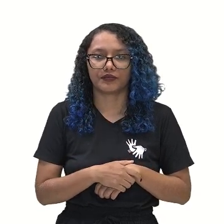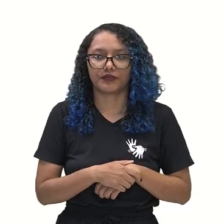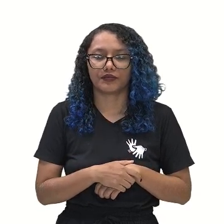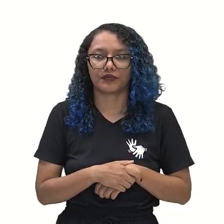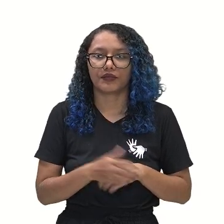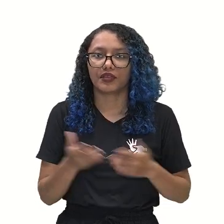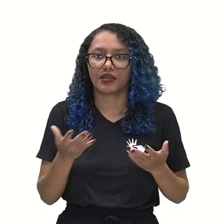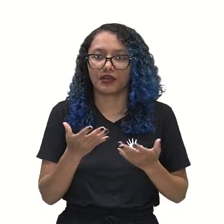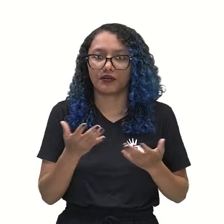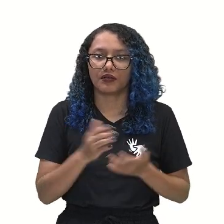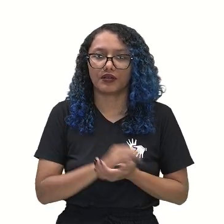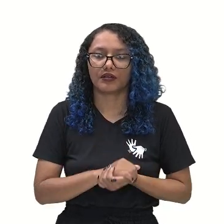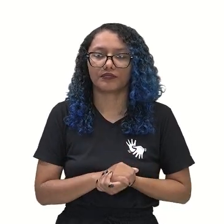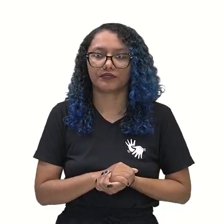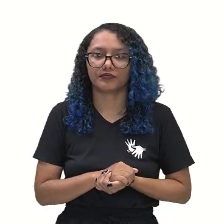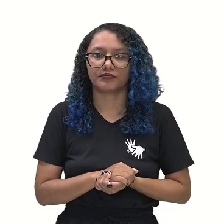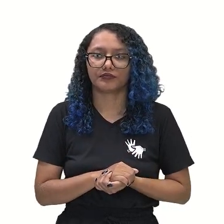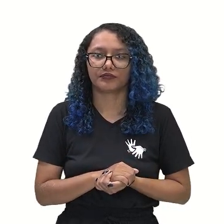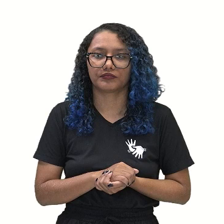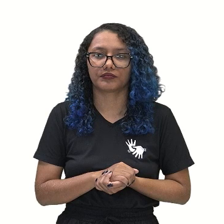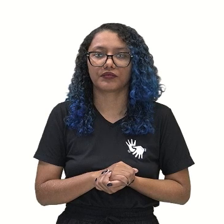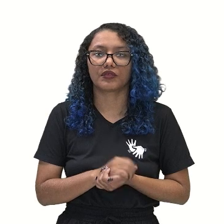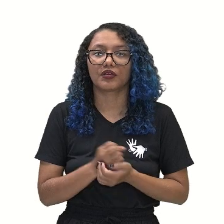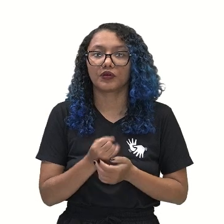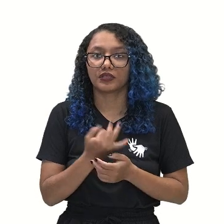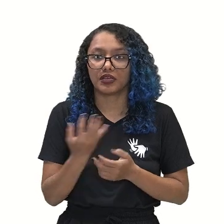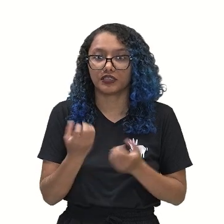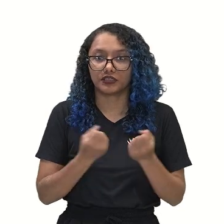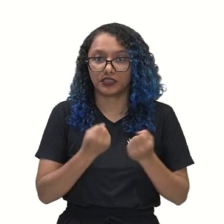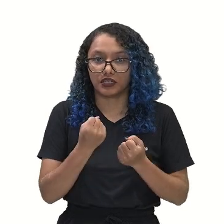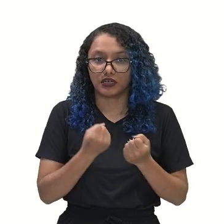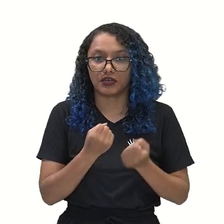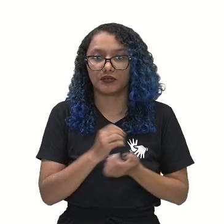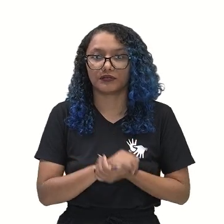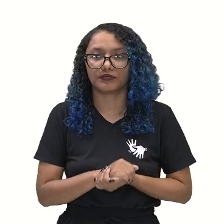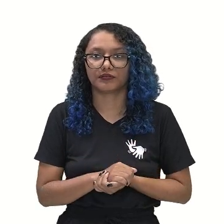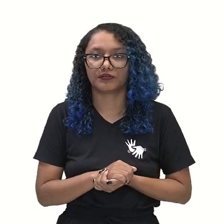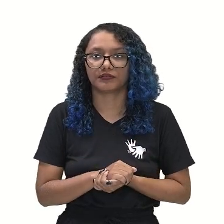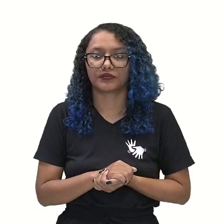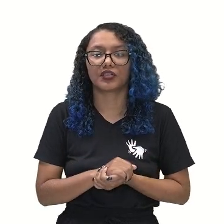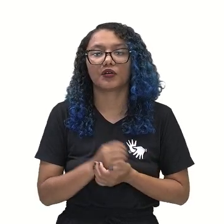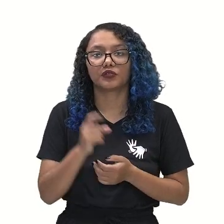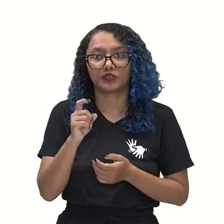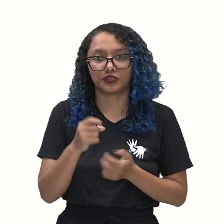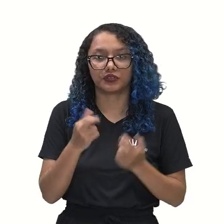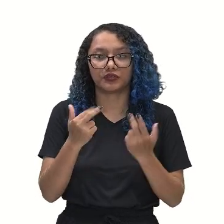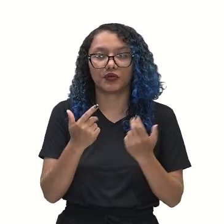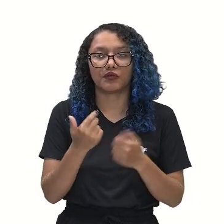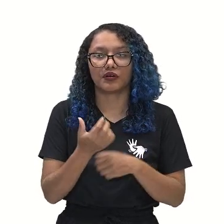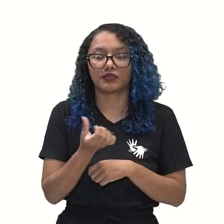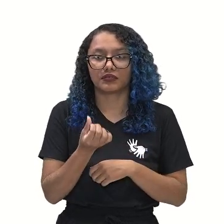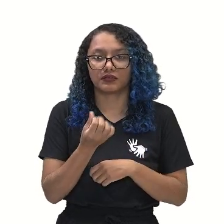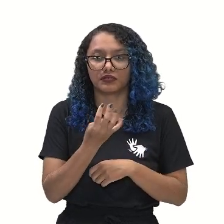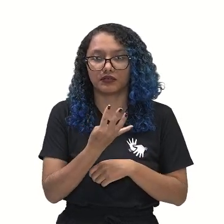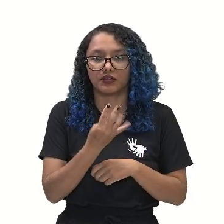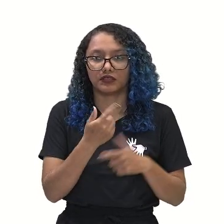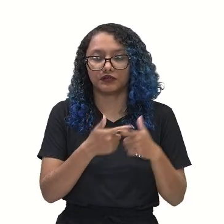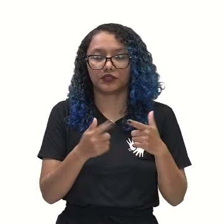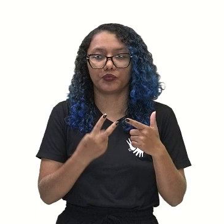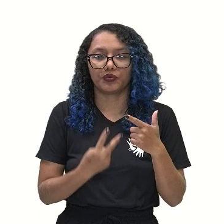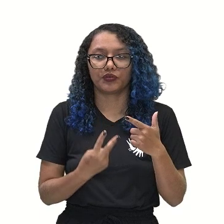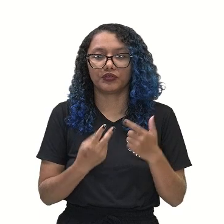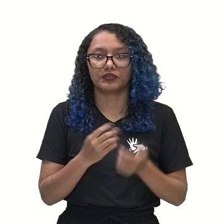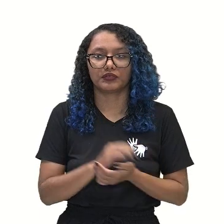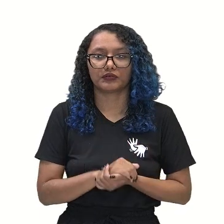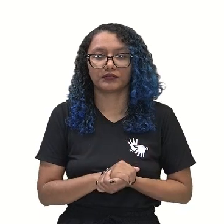o quantitativo de carro já, olha. X, né, é igual a 64 dividido por